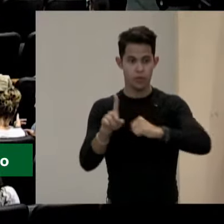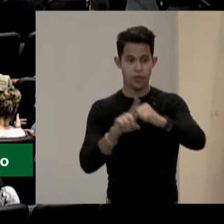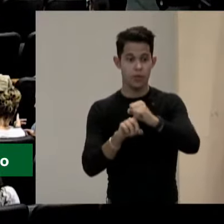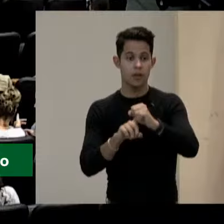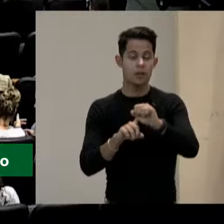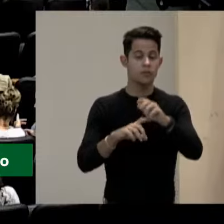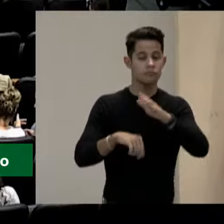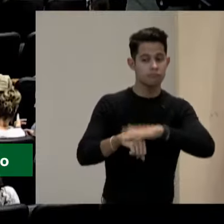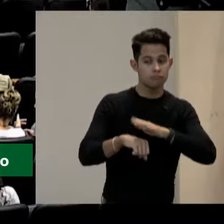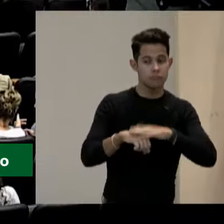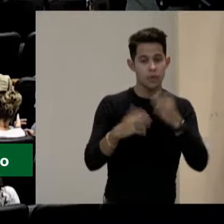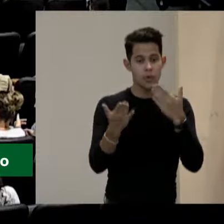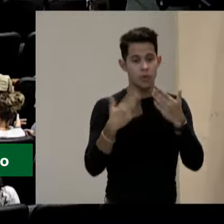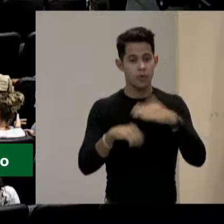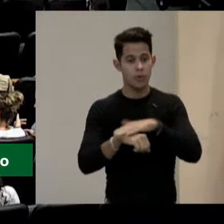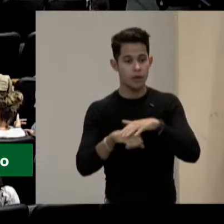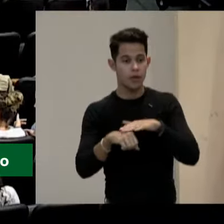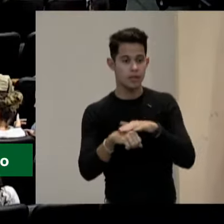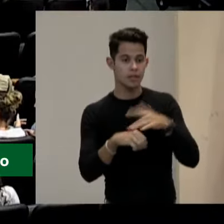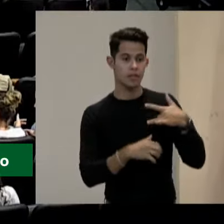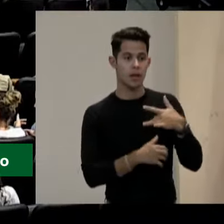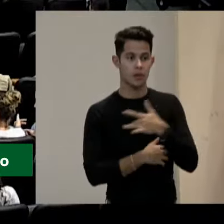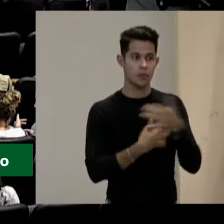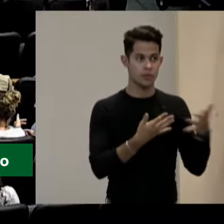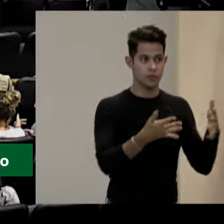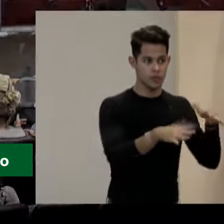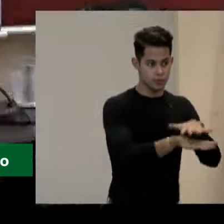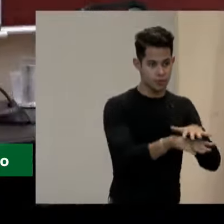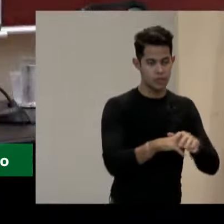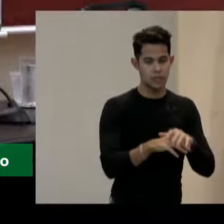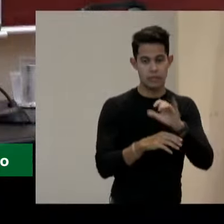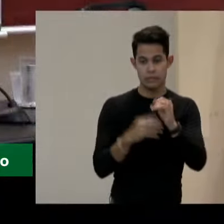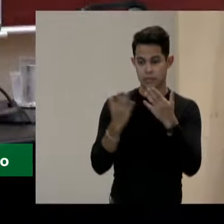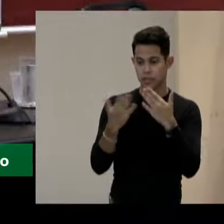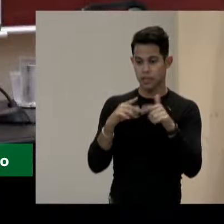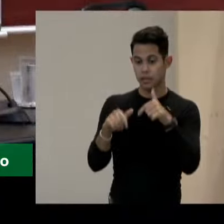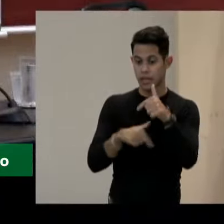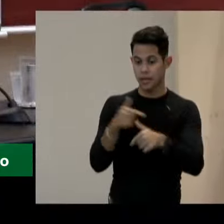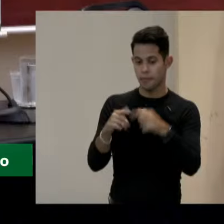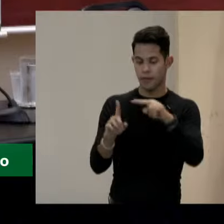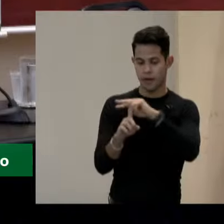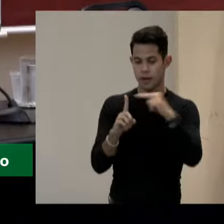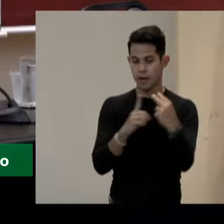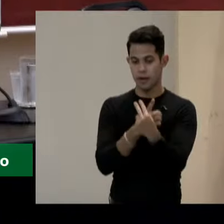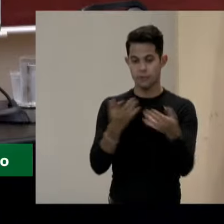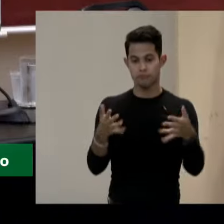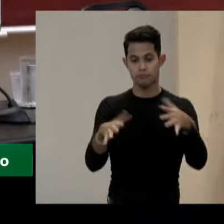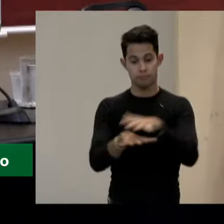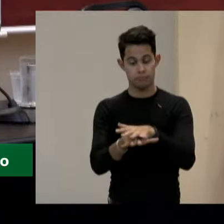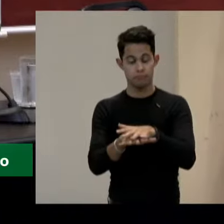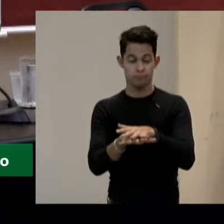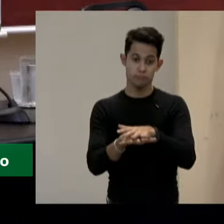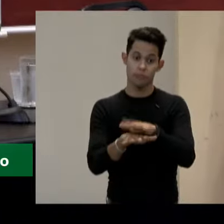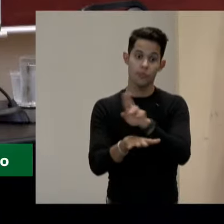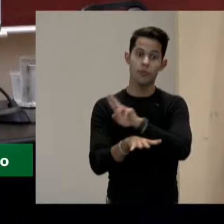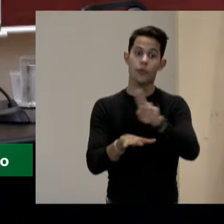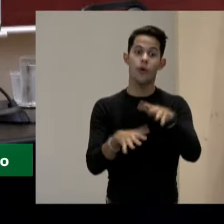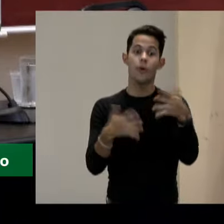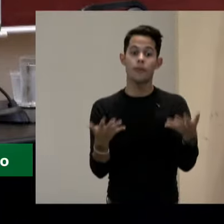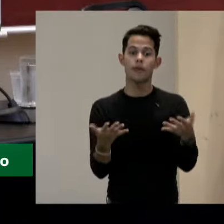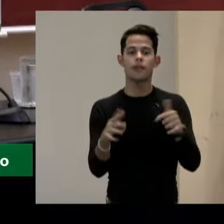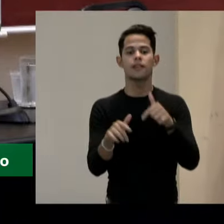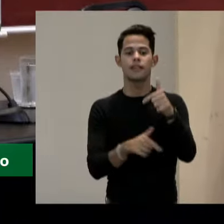saúde inclusiva. Se nós formos falar do trabalho na perspectiva de inclusão, nós iríamos chamar de